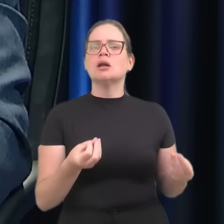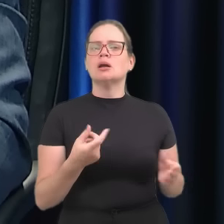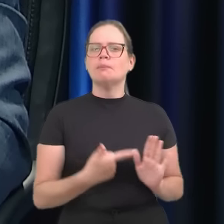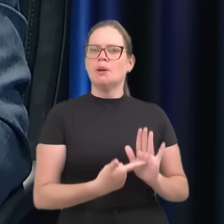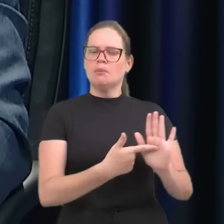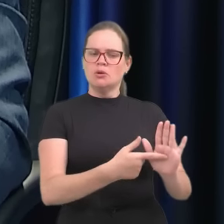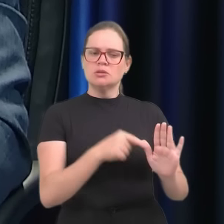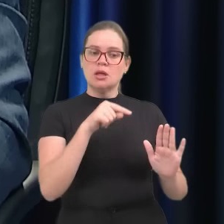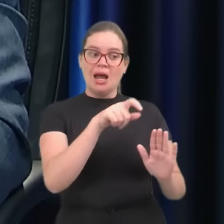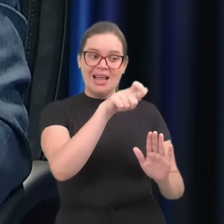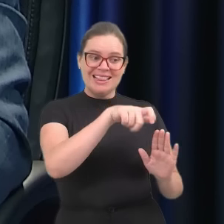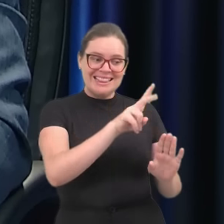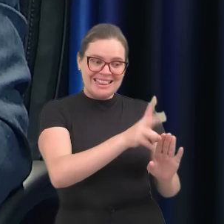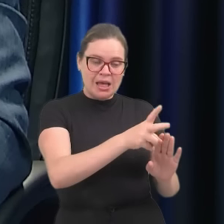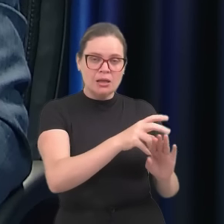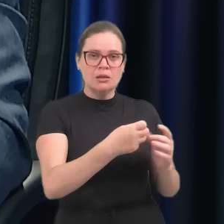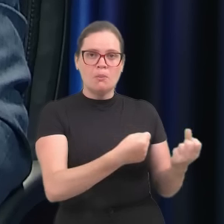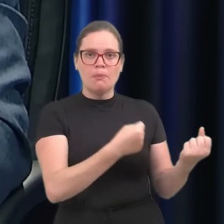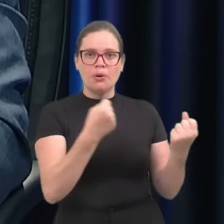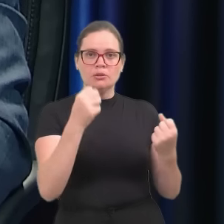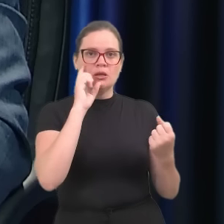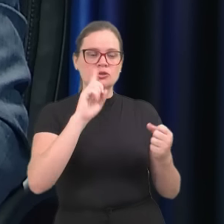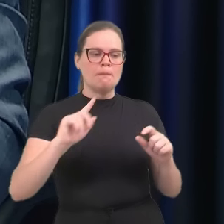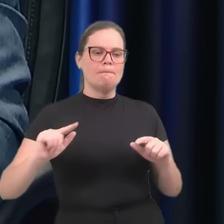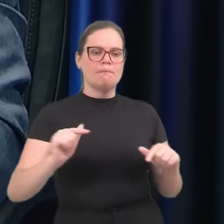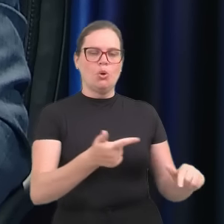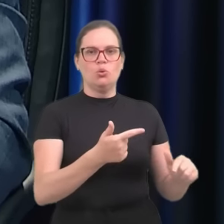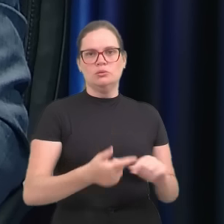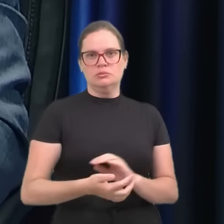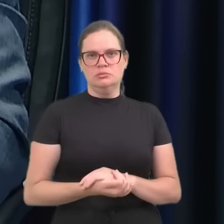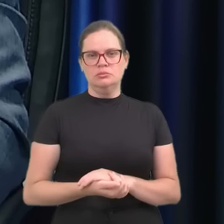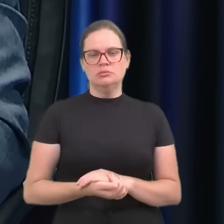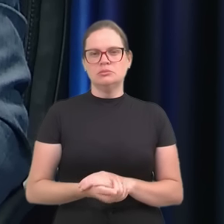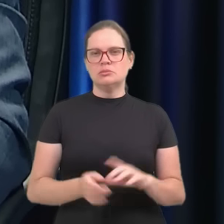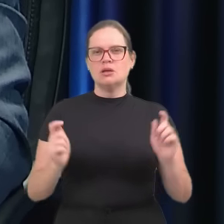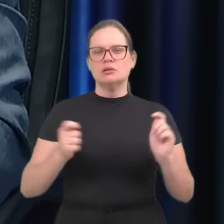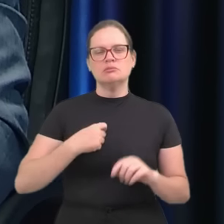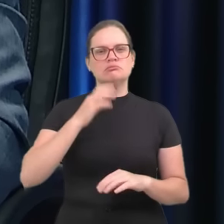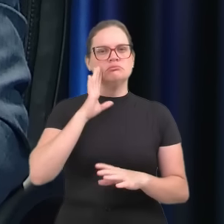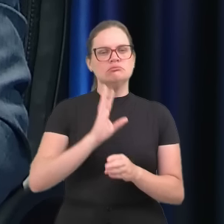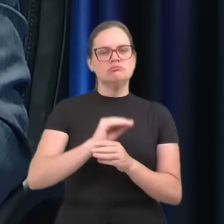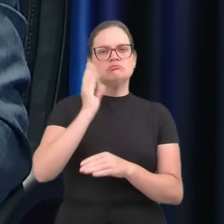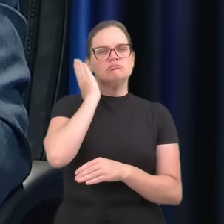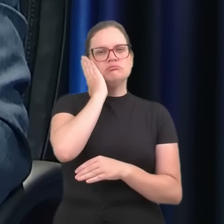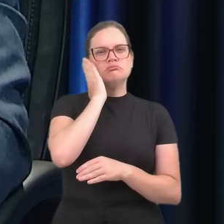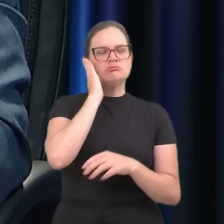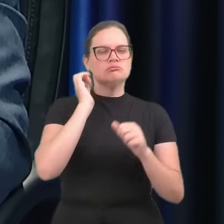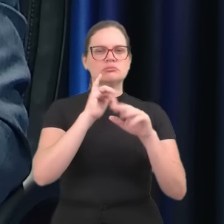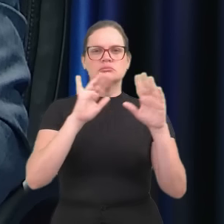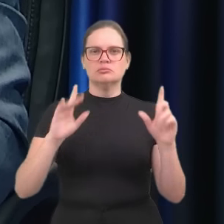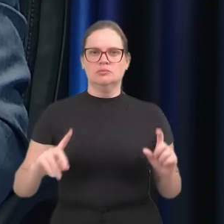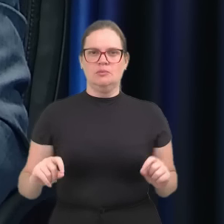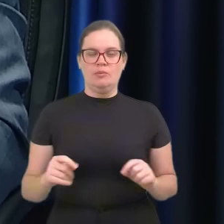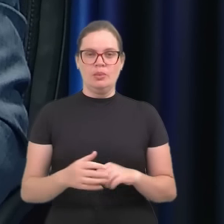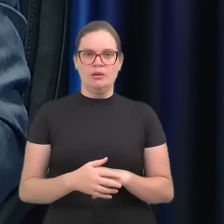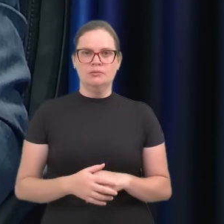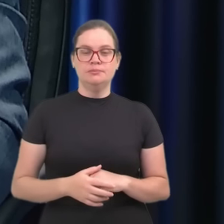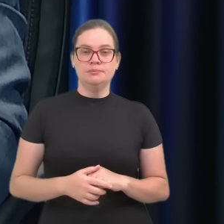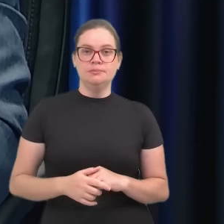se manifestasse a obra de Deus. Dá-nos a entender que muitas vezes a